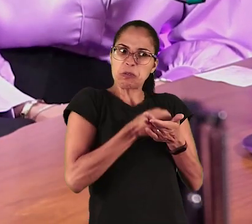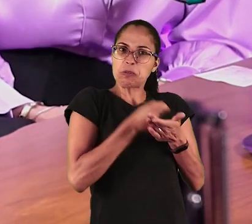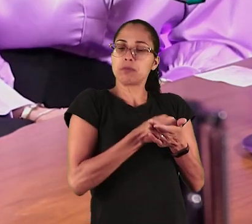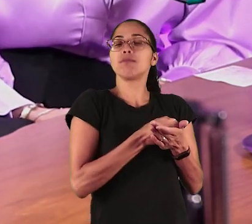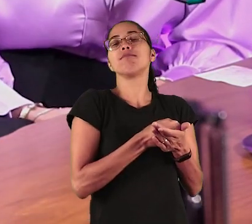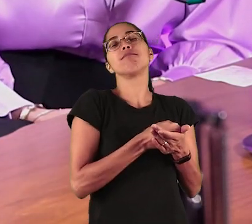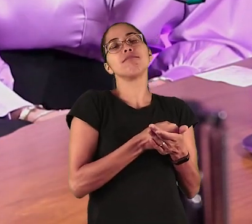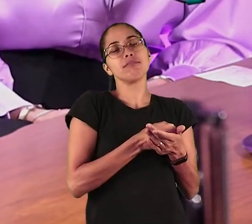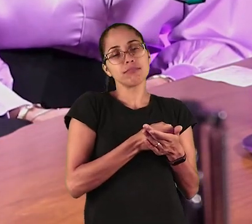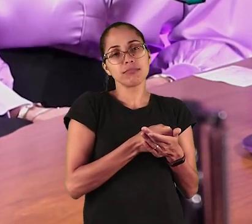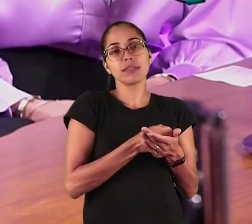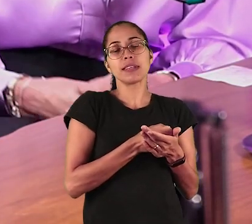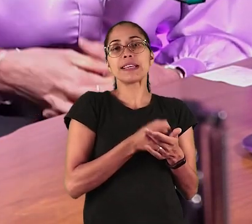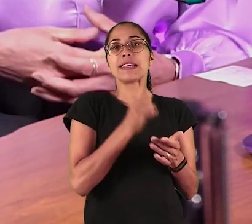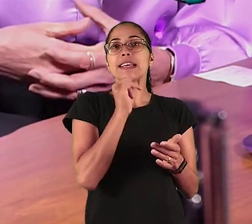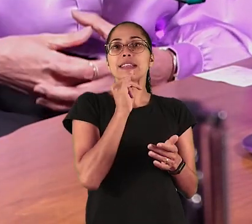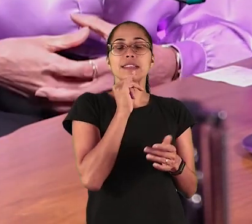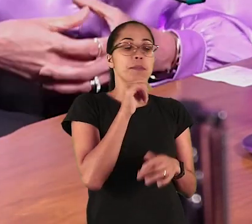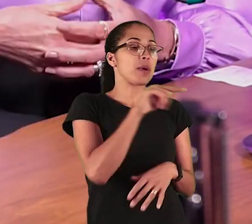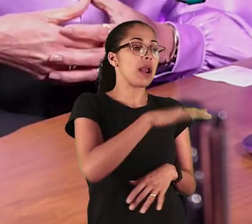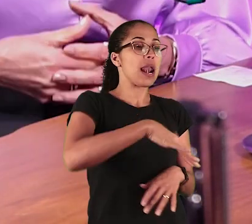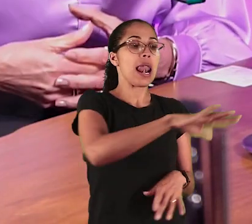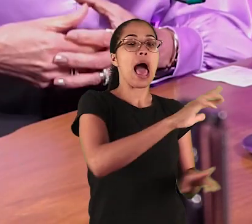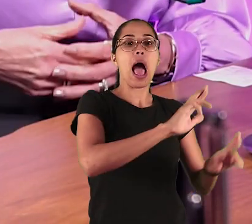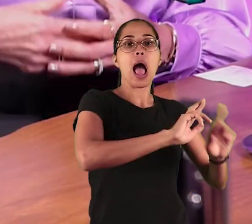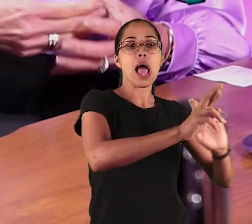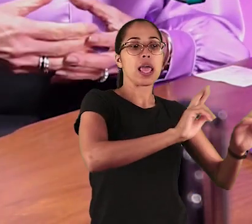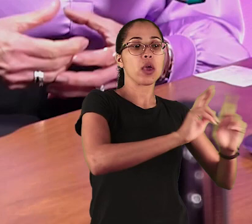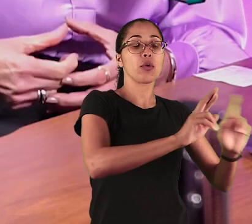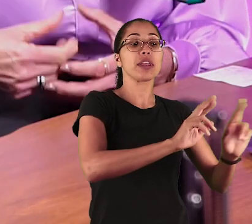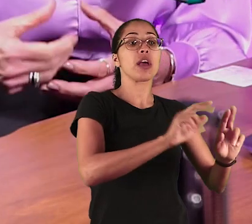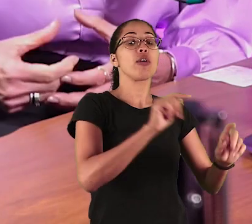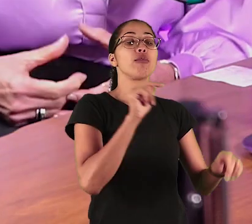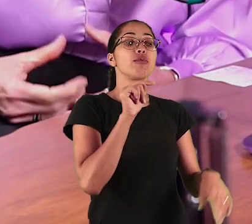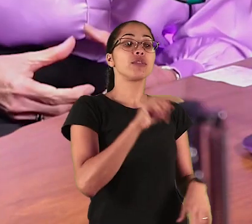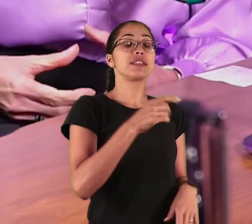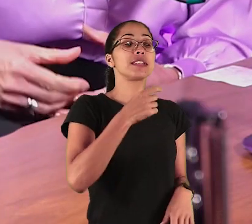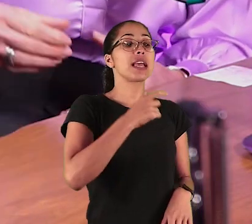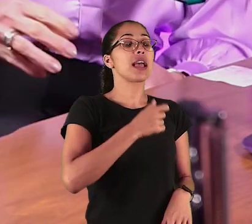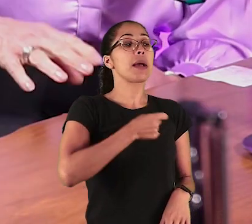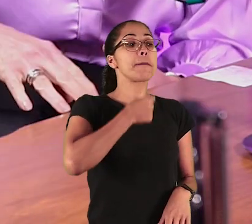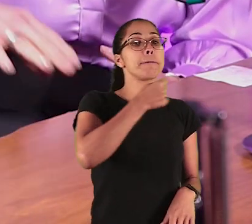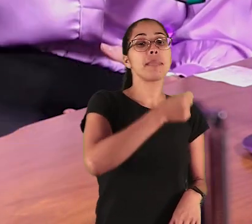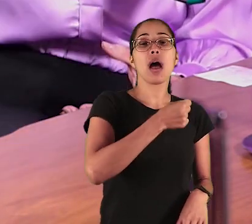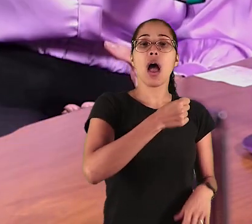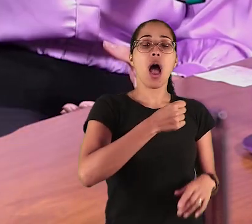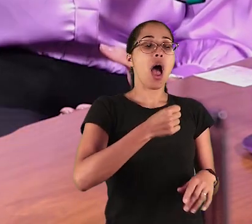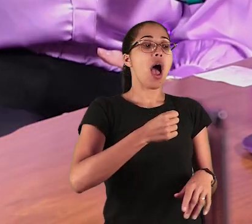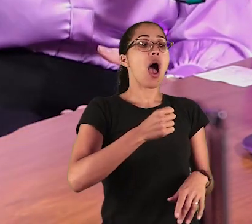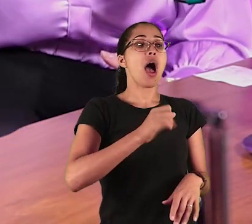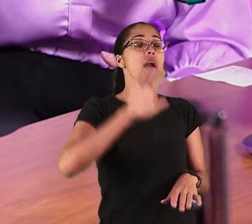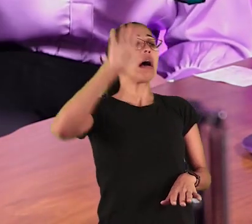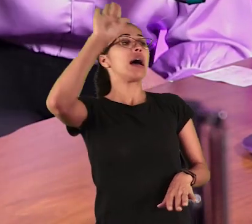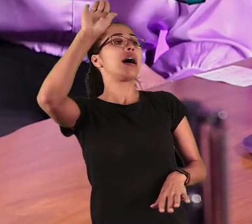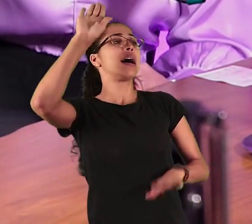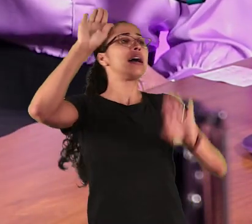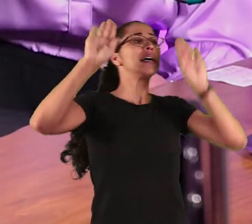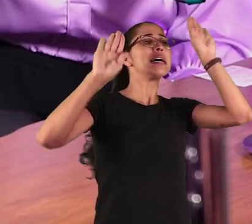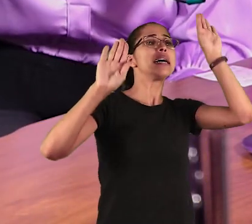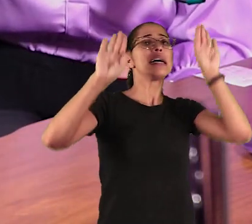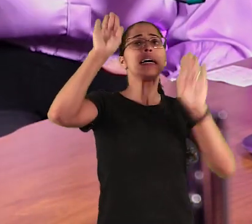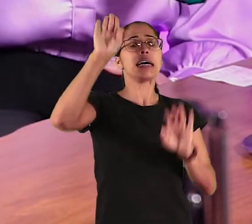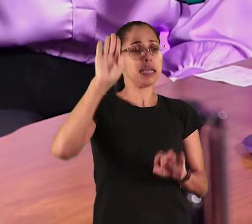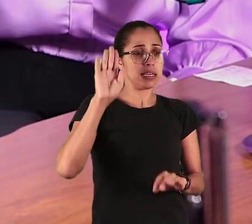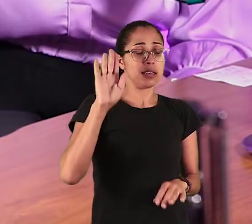tá colocando de fato no mercado financeiro para você poder estar numa reunião e se impor e sua voz ser ouvida você não será a última a poder